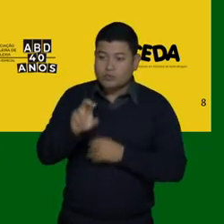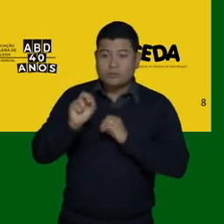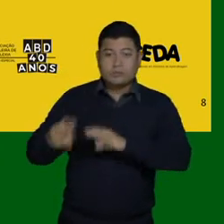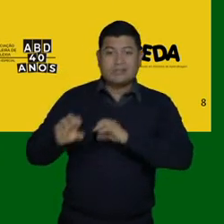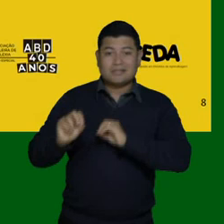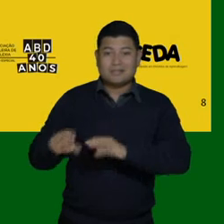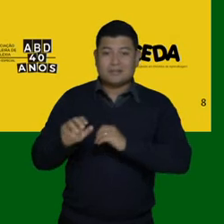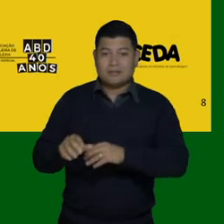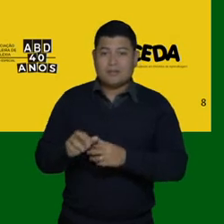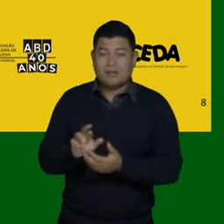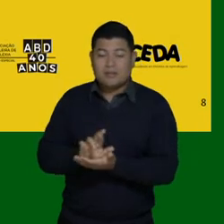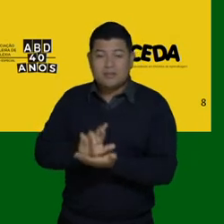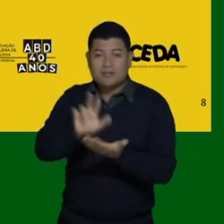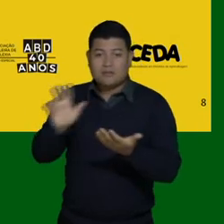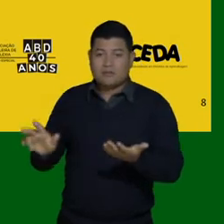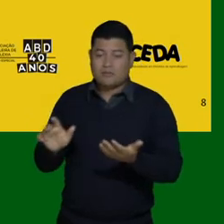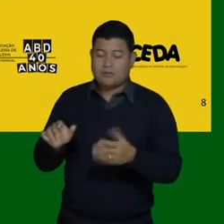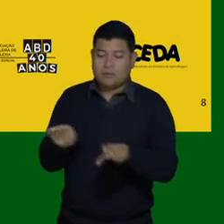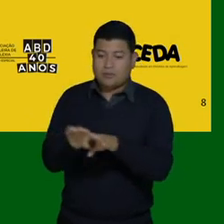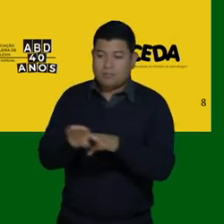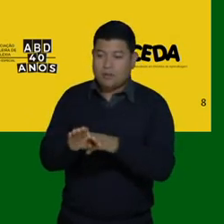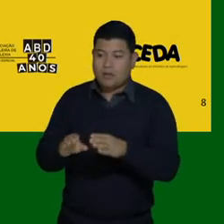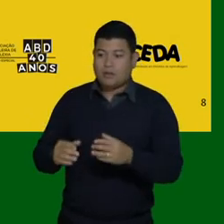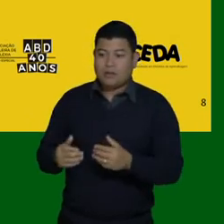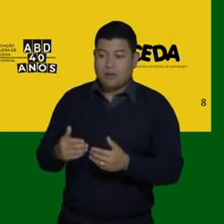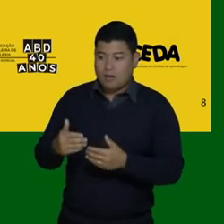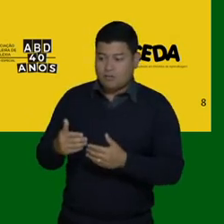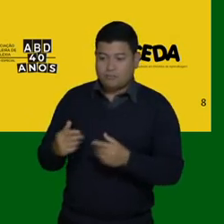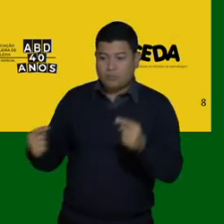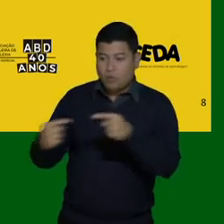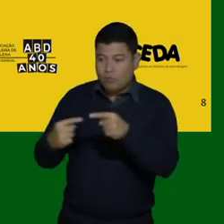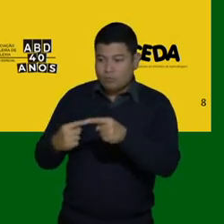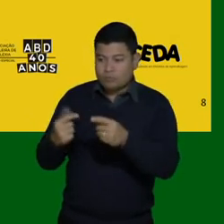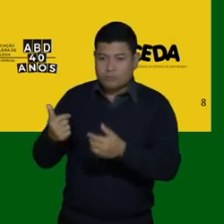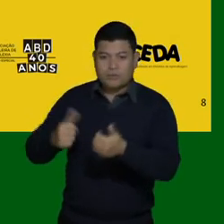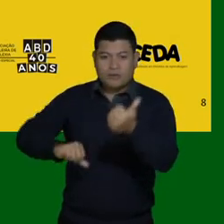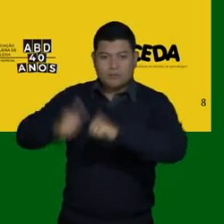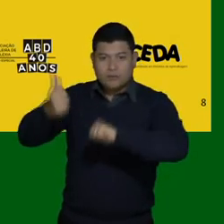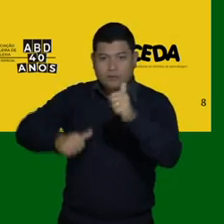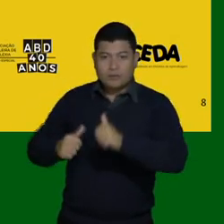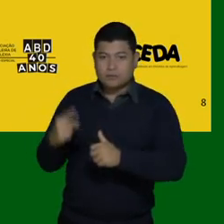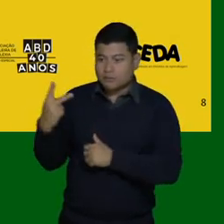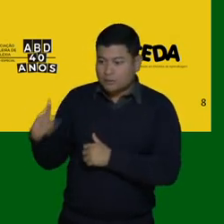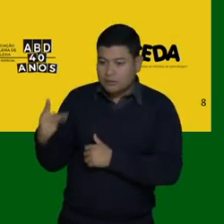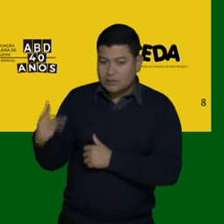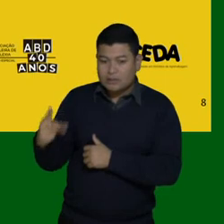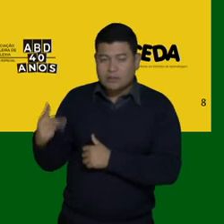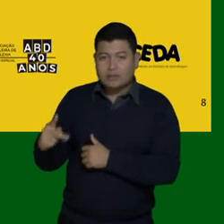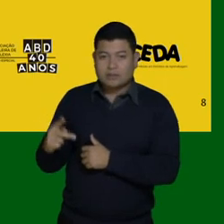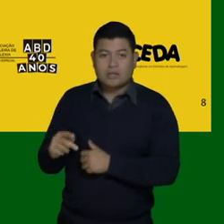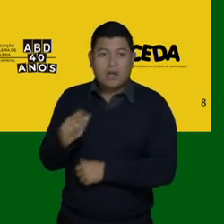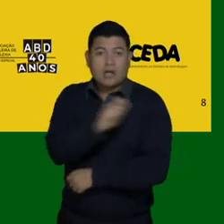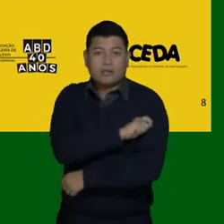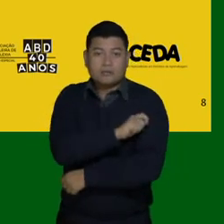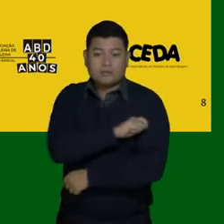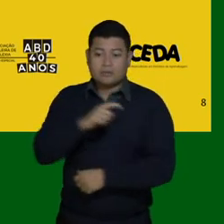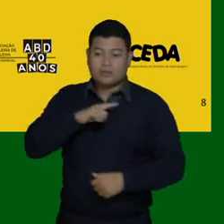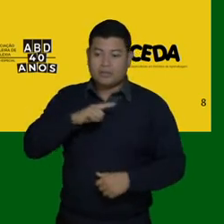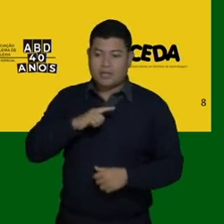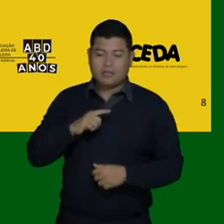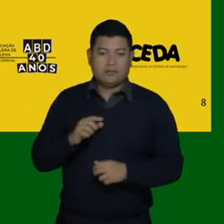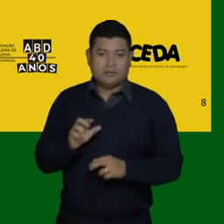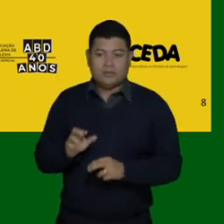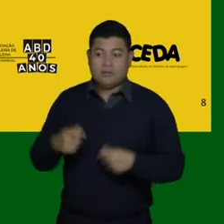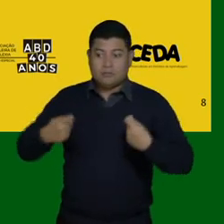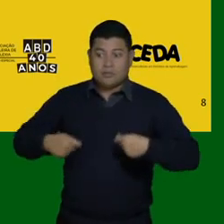processos de avaliação adequados ao desenvolvimento dos alunos que apresentem as necessidades diferentes então